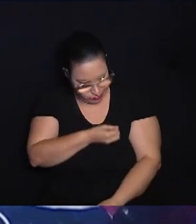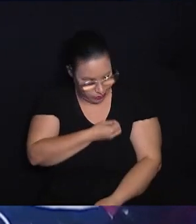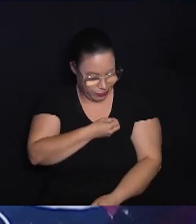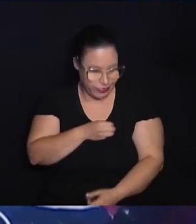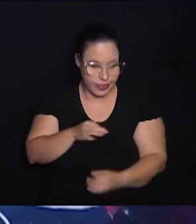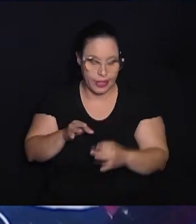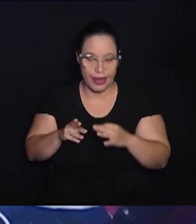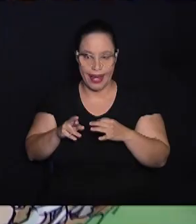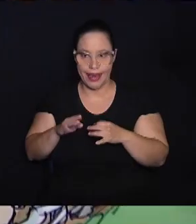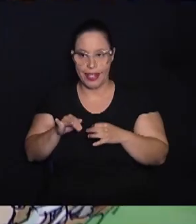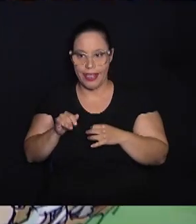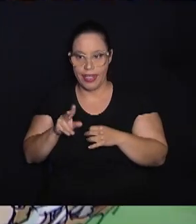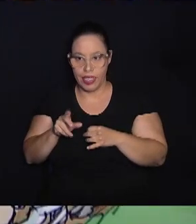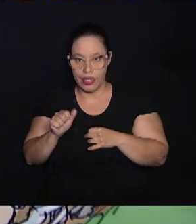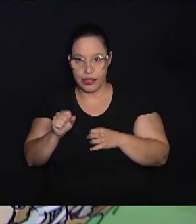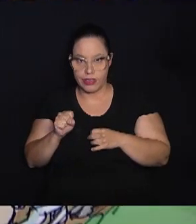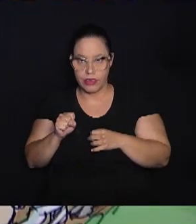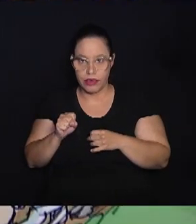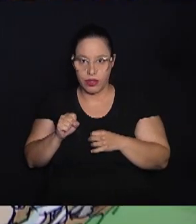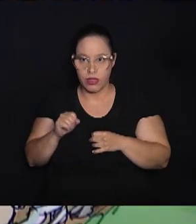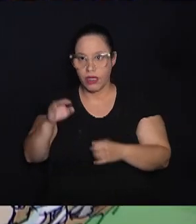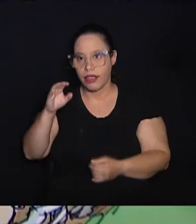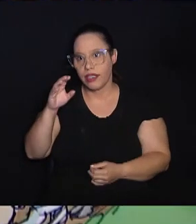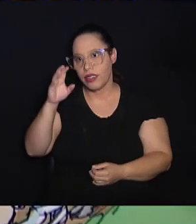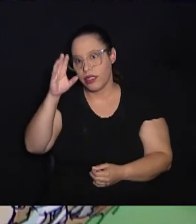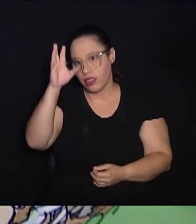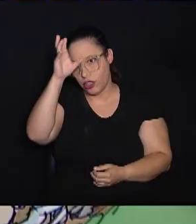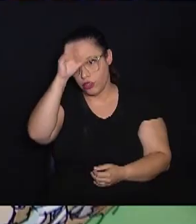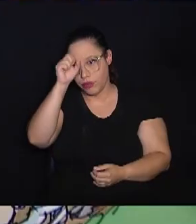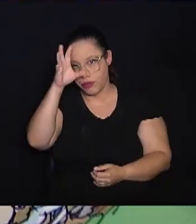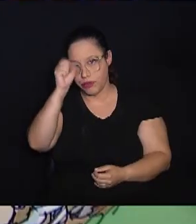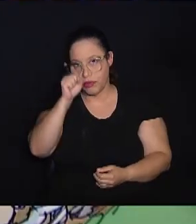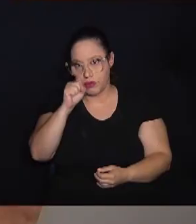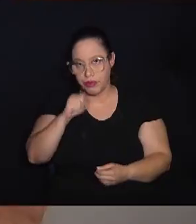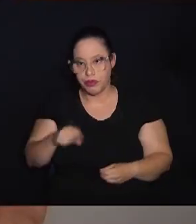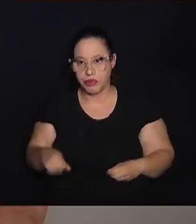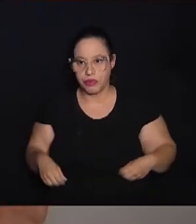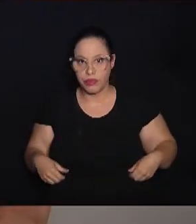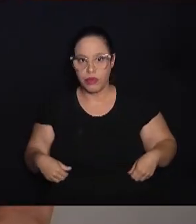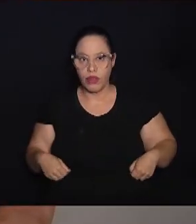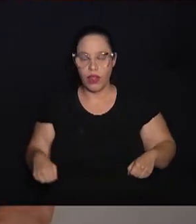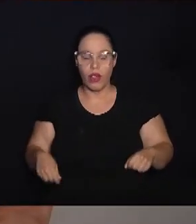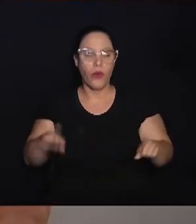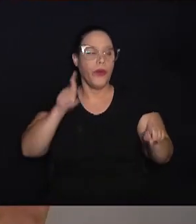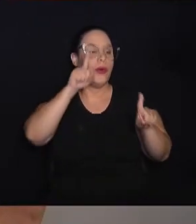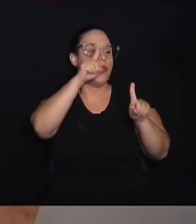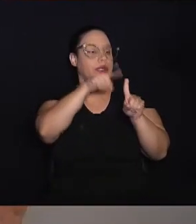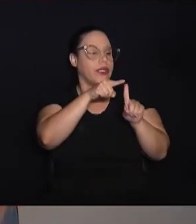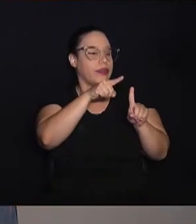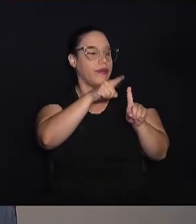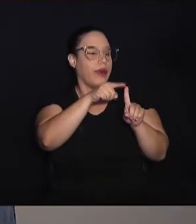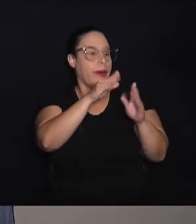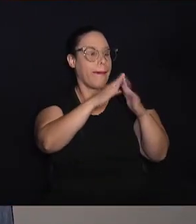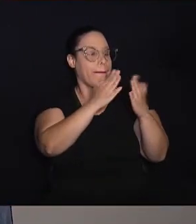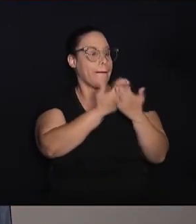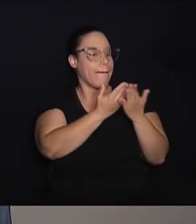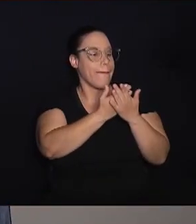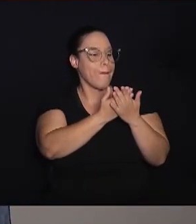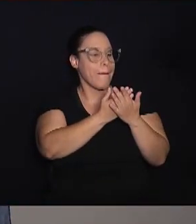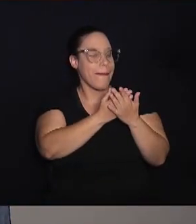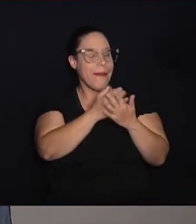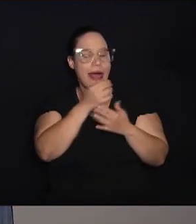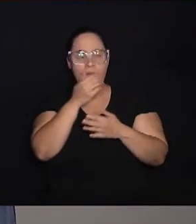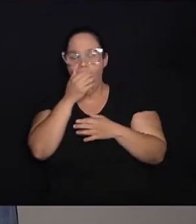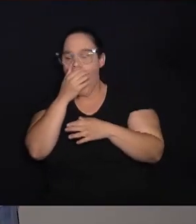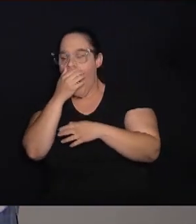técnicas que a gente aprende é Ricardo vamos falar um pouquinho agora qual que é o principal objetivo aqui da escola é na verdade assim acho que